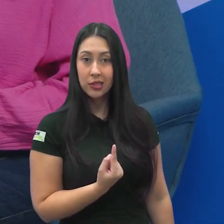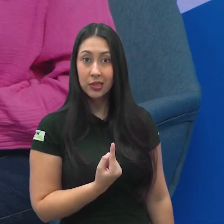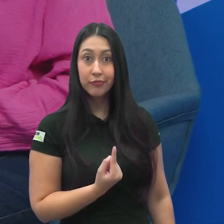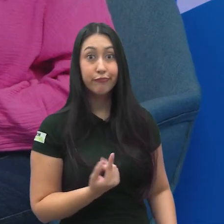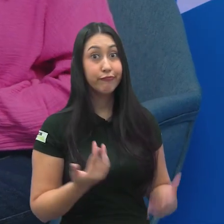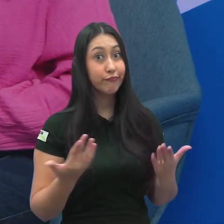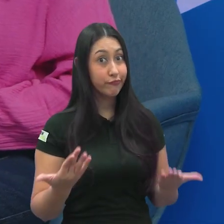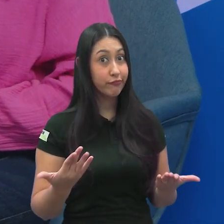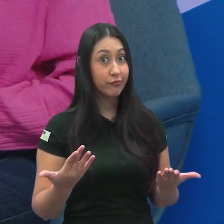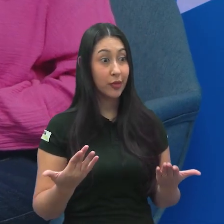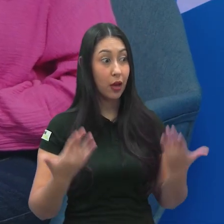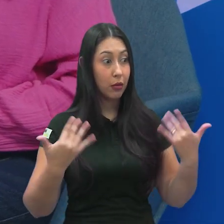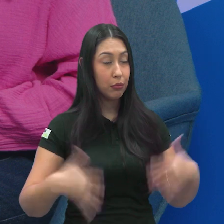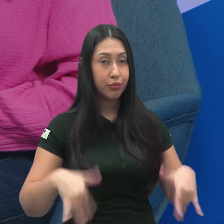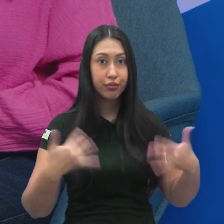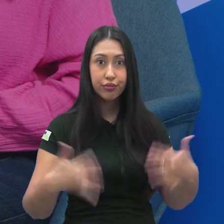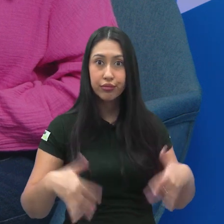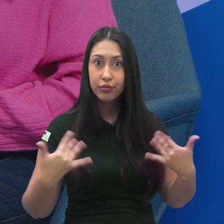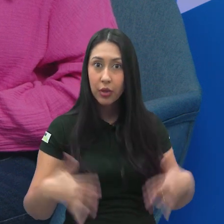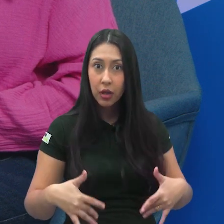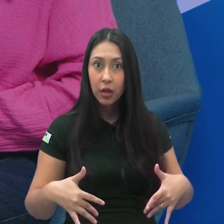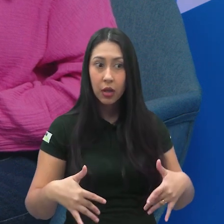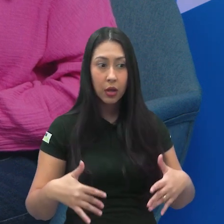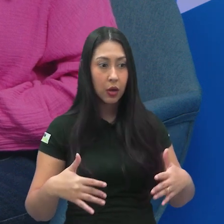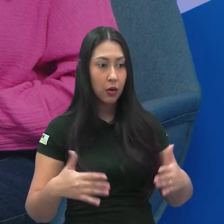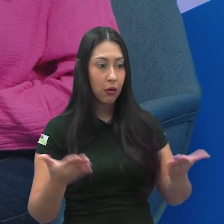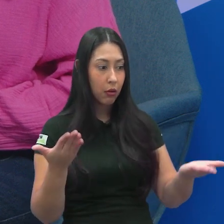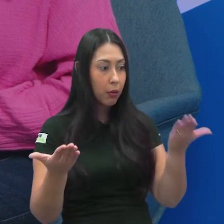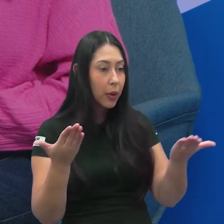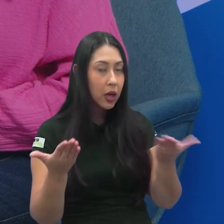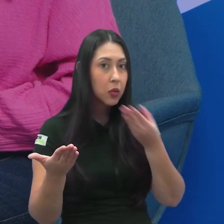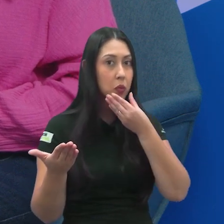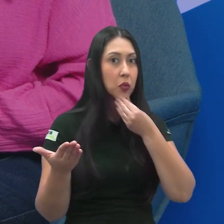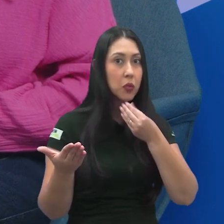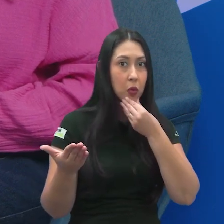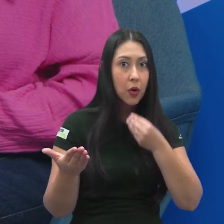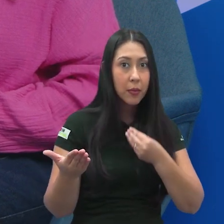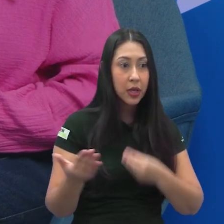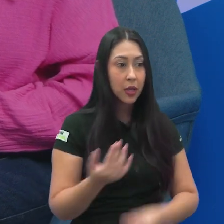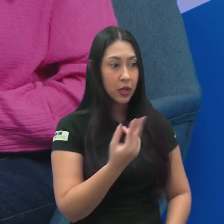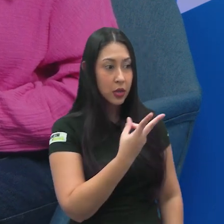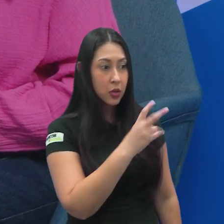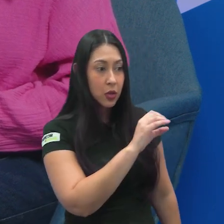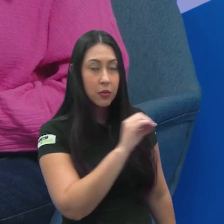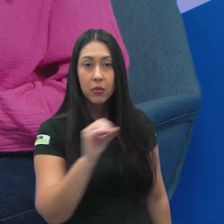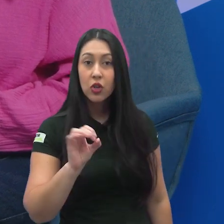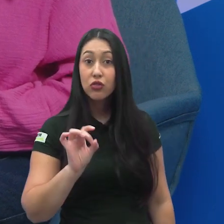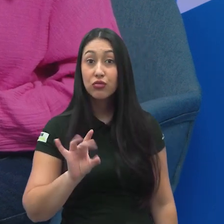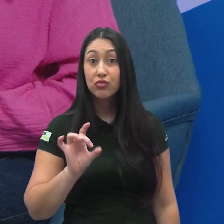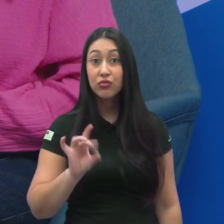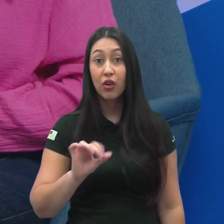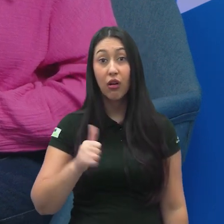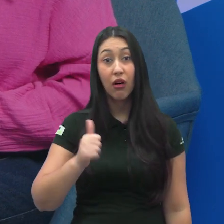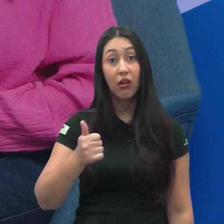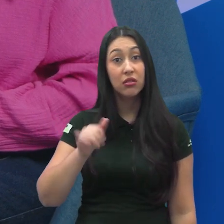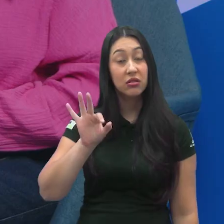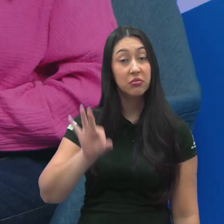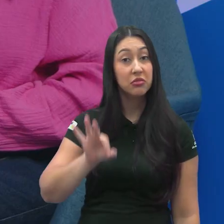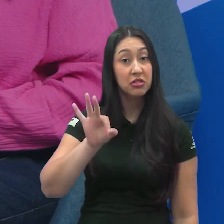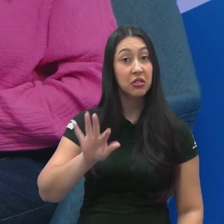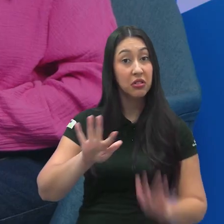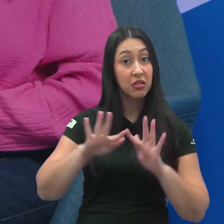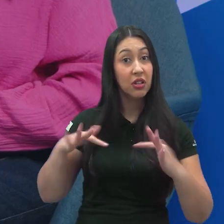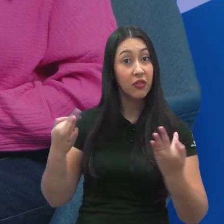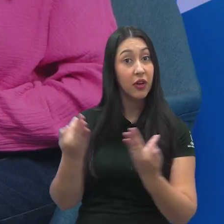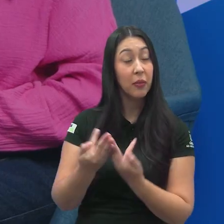Para você ter uma ideia de como os números são distintos entre mulheres e homens, no ano de 2000, 11% das